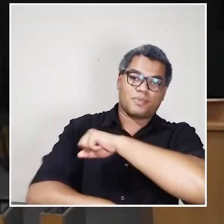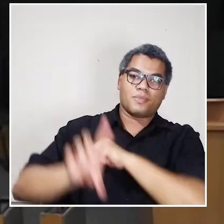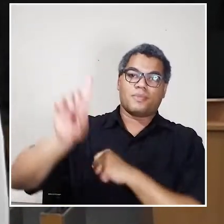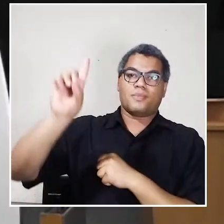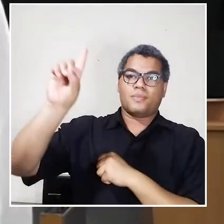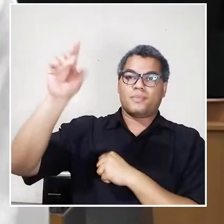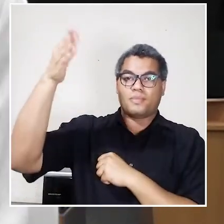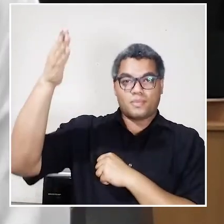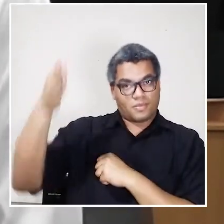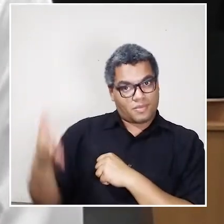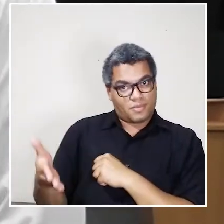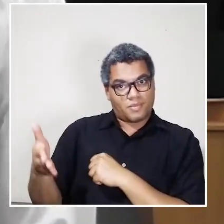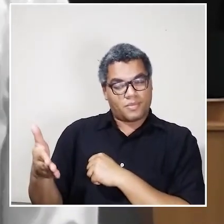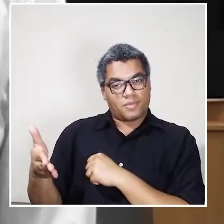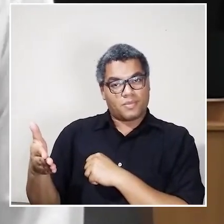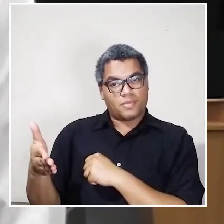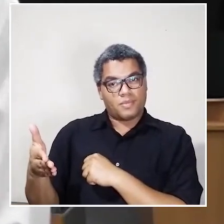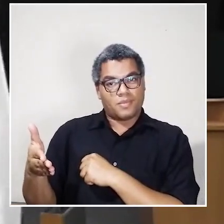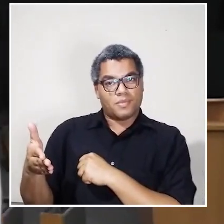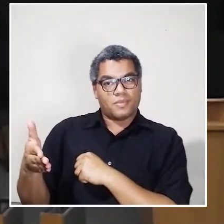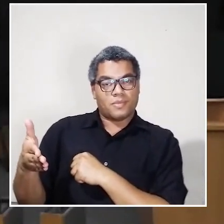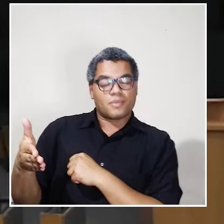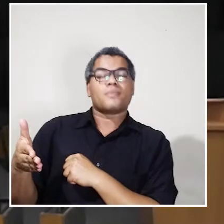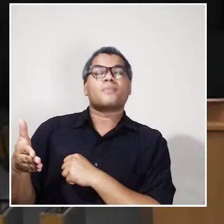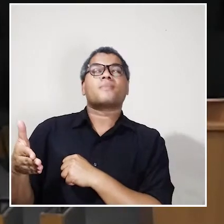perante o Senhor, com verdadeiro arrependimento.